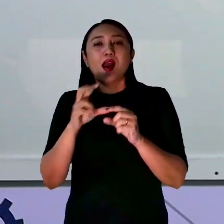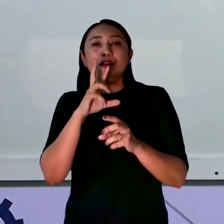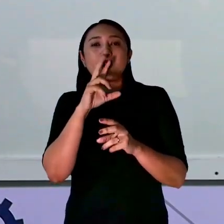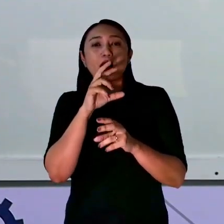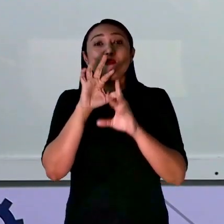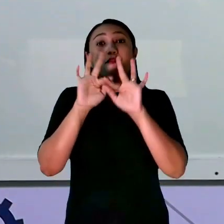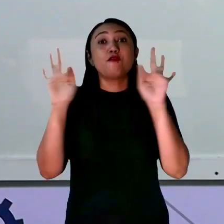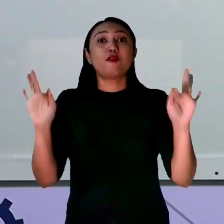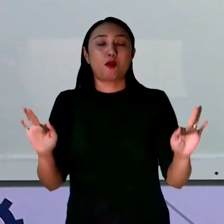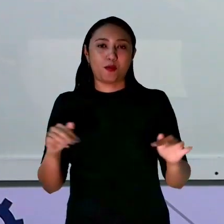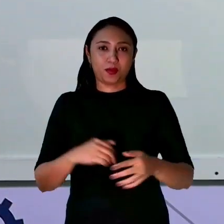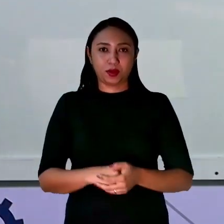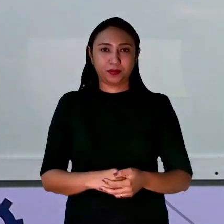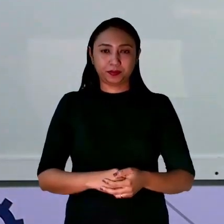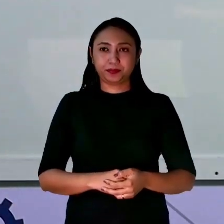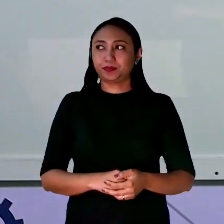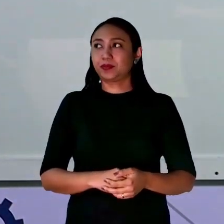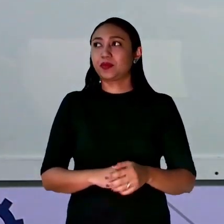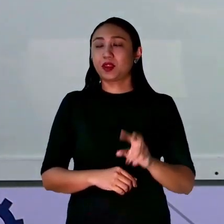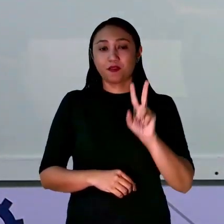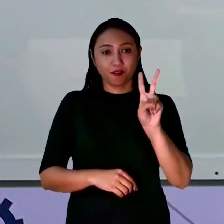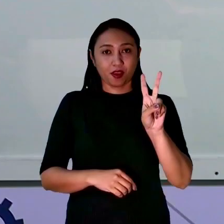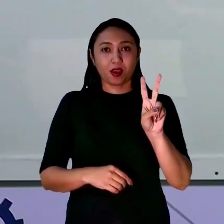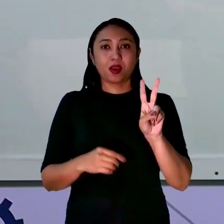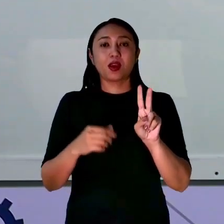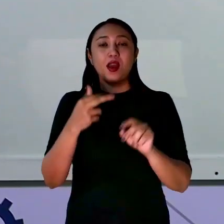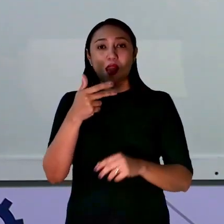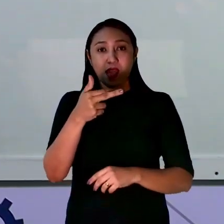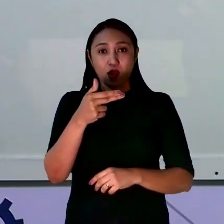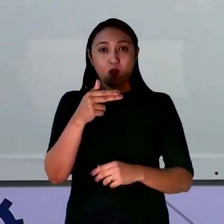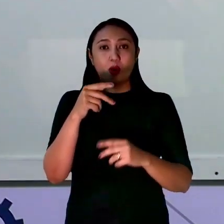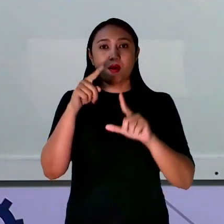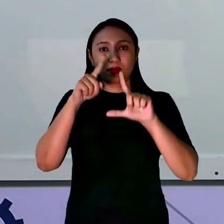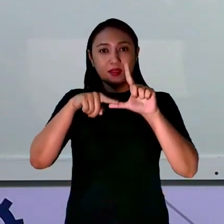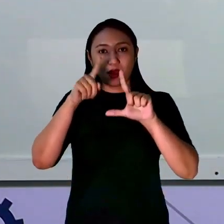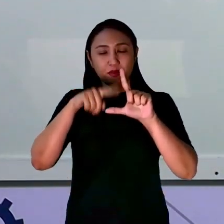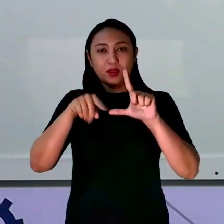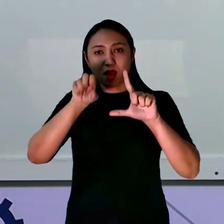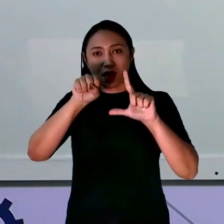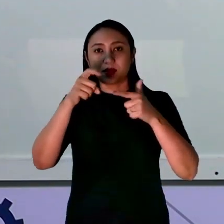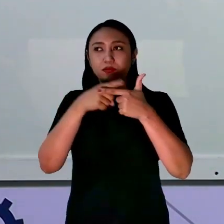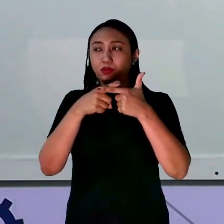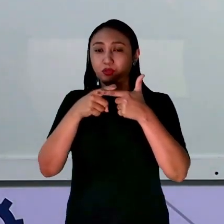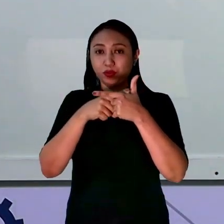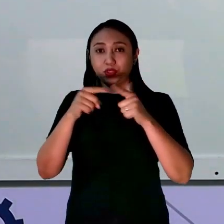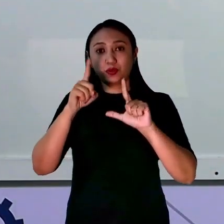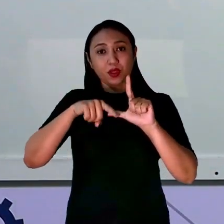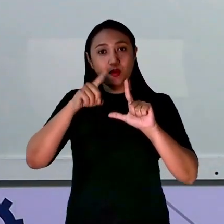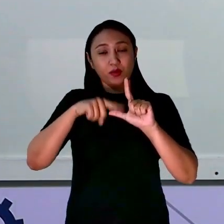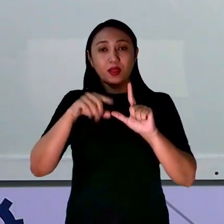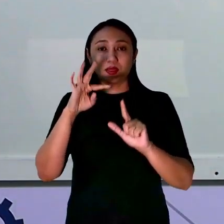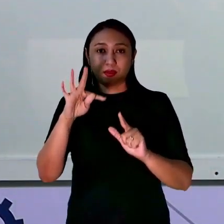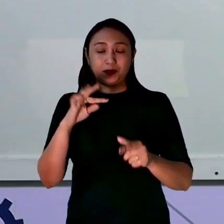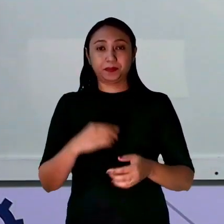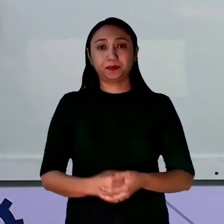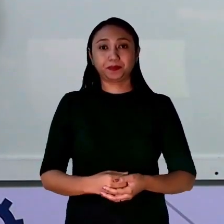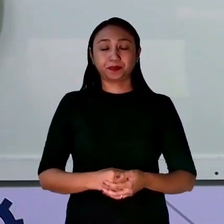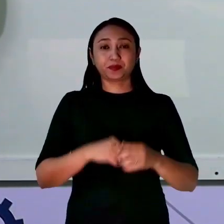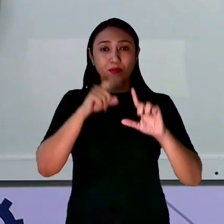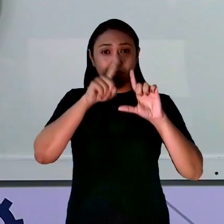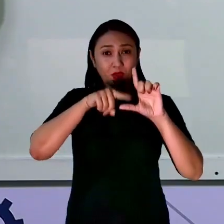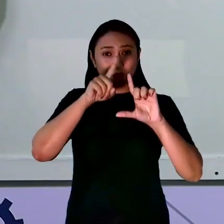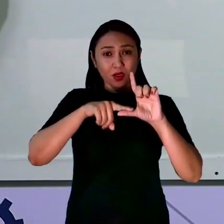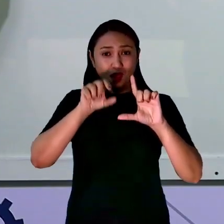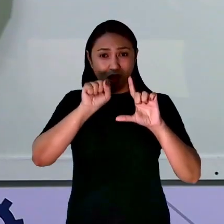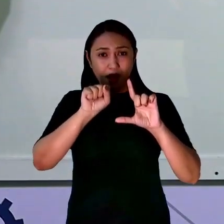ΔS sobre ΔT. Professor, ΔS vai ser quem para a gente?